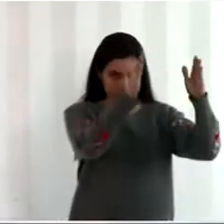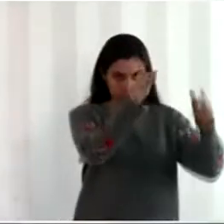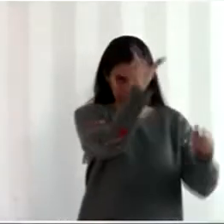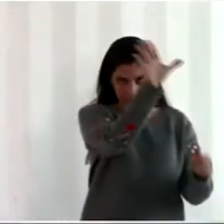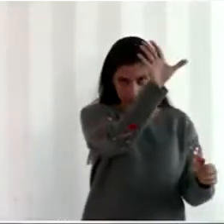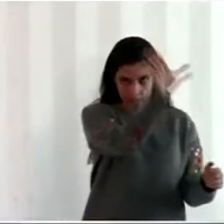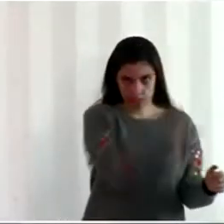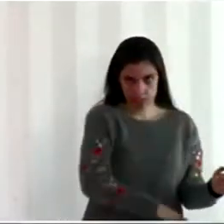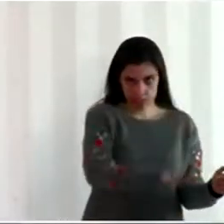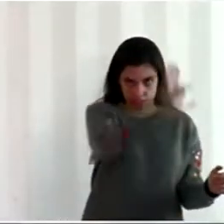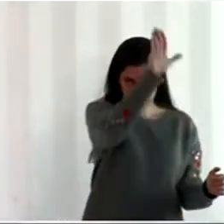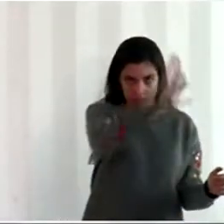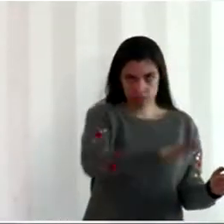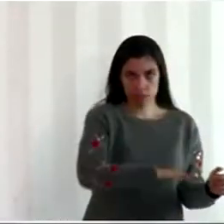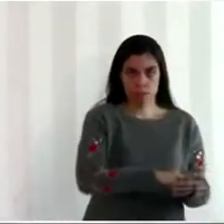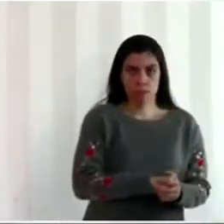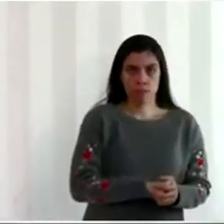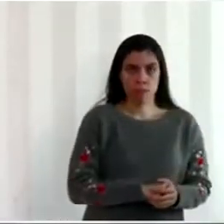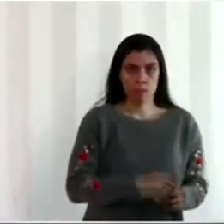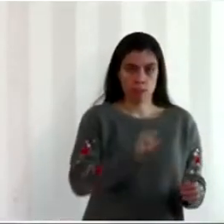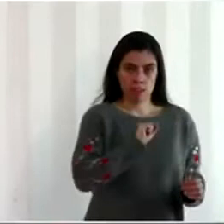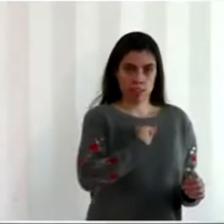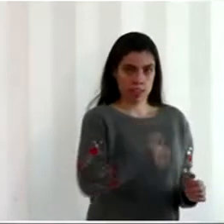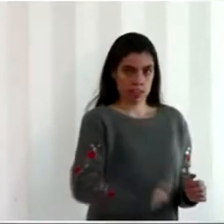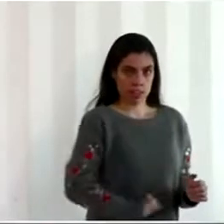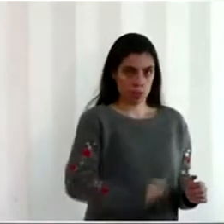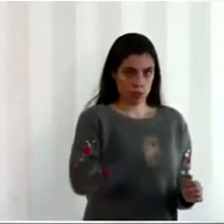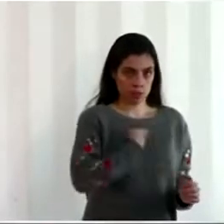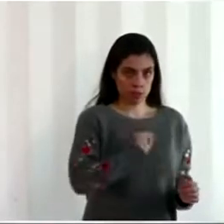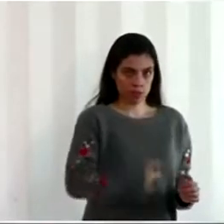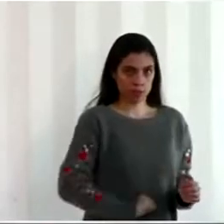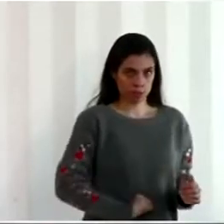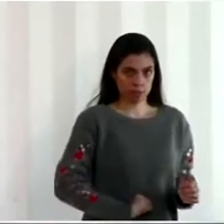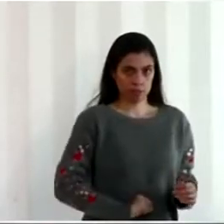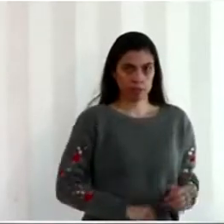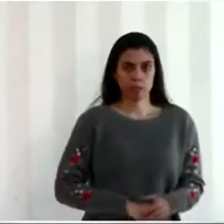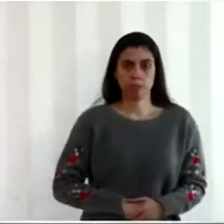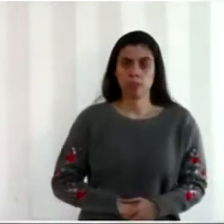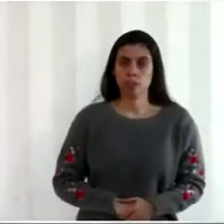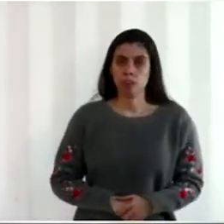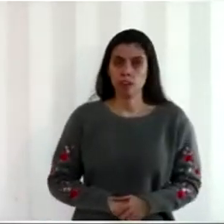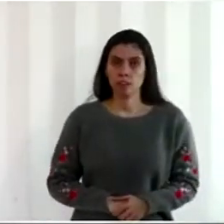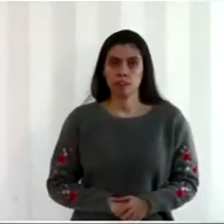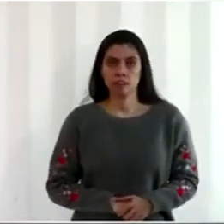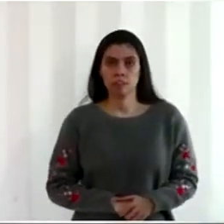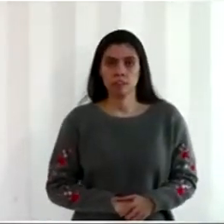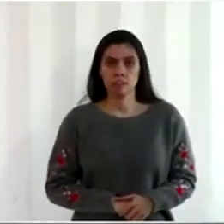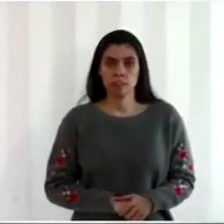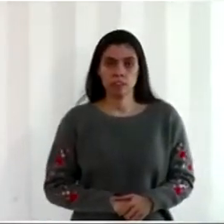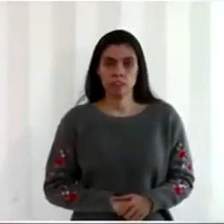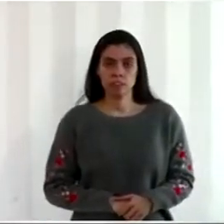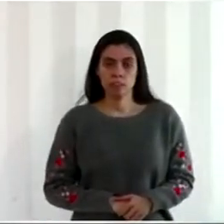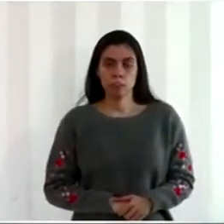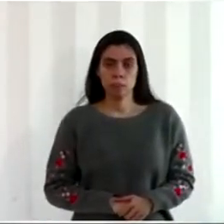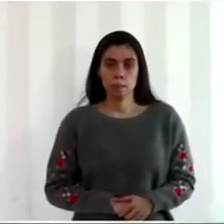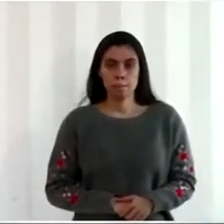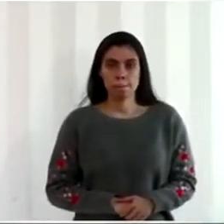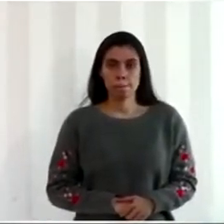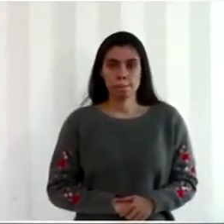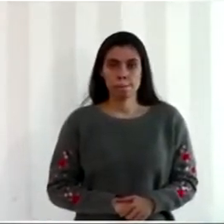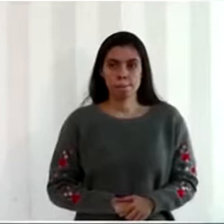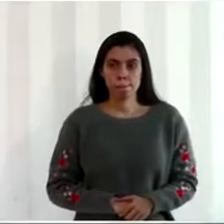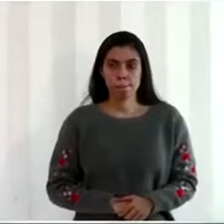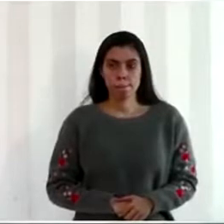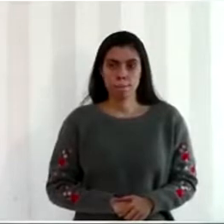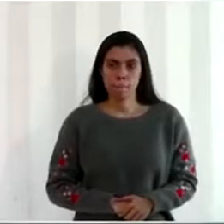época, mas ali um grupo de talvez uns 5, 6 homens, representando os sacerdotes daquela